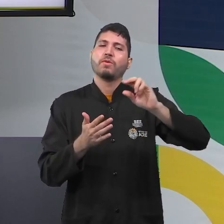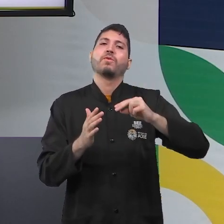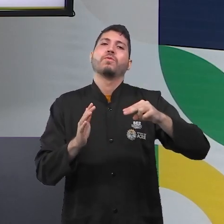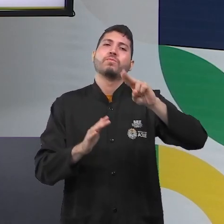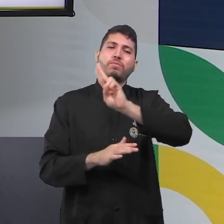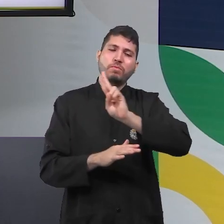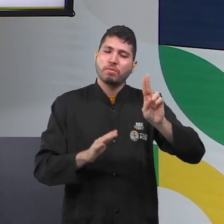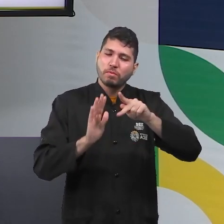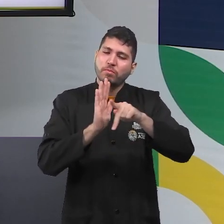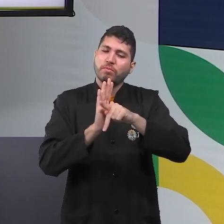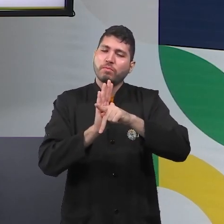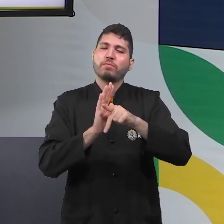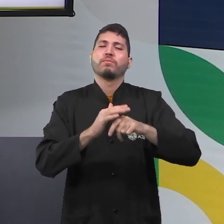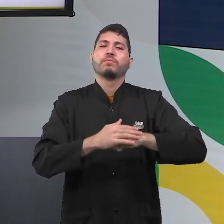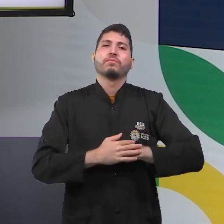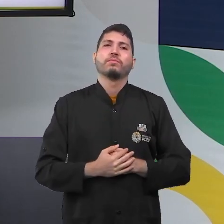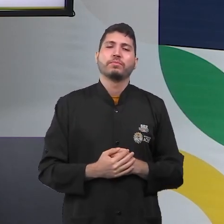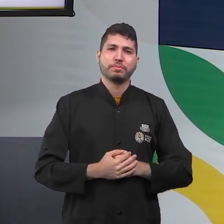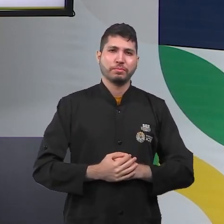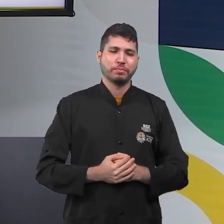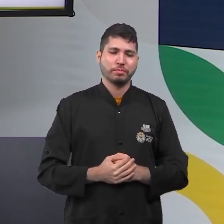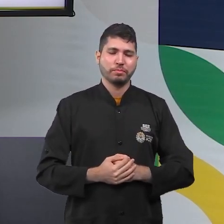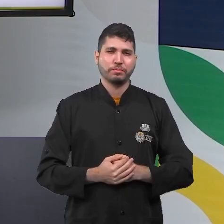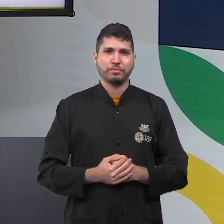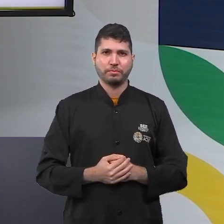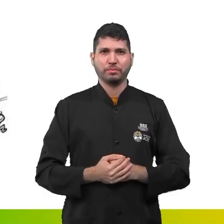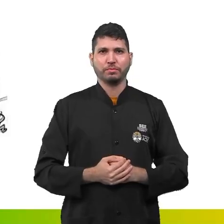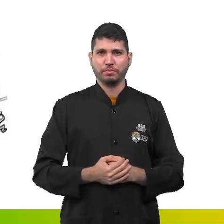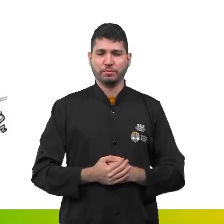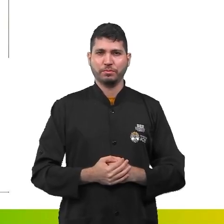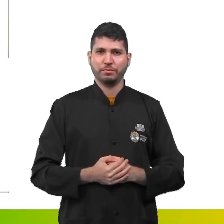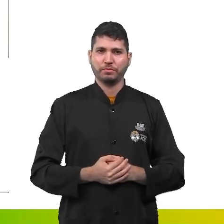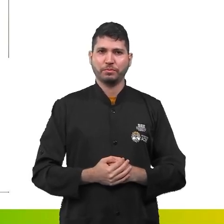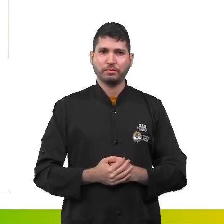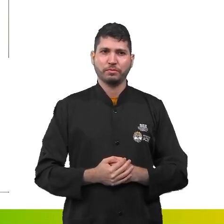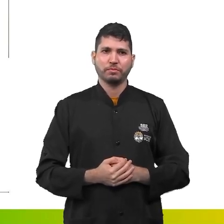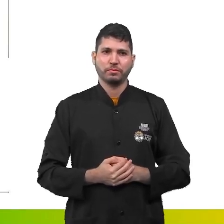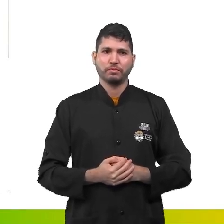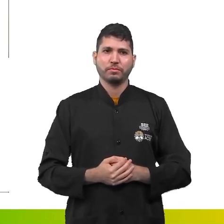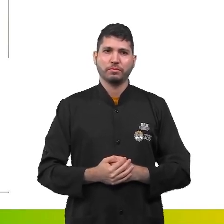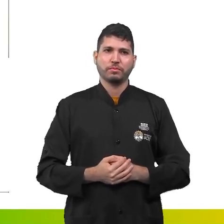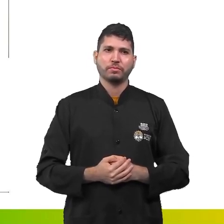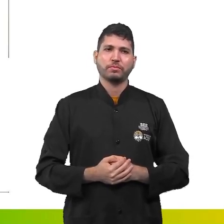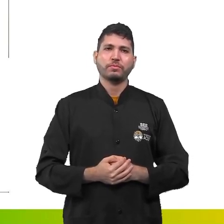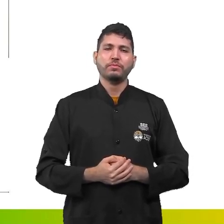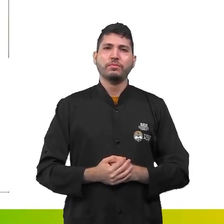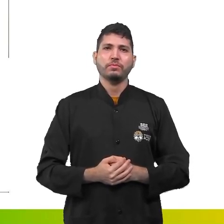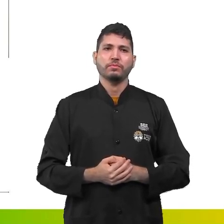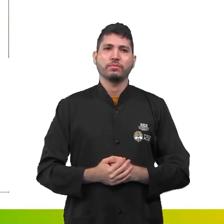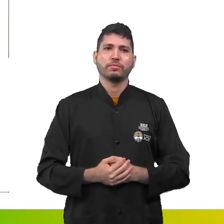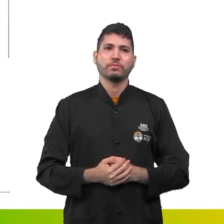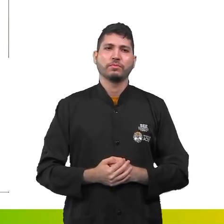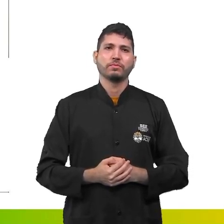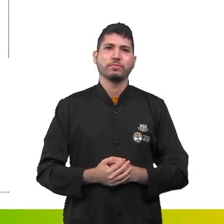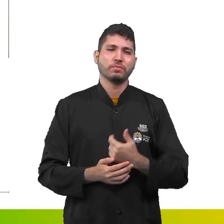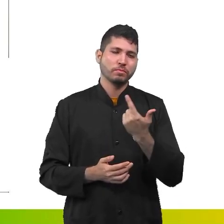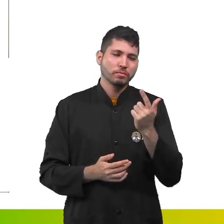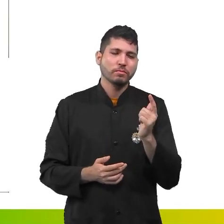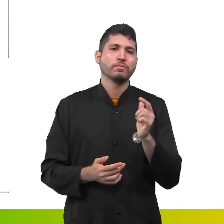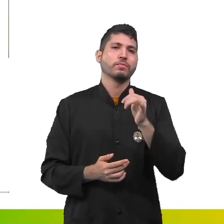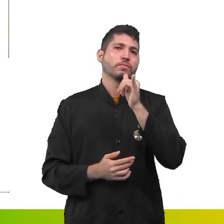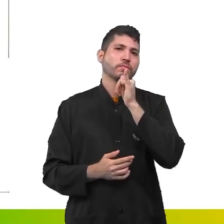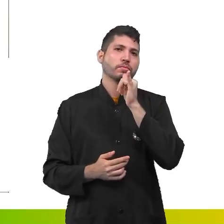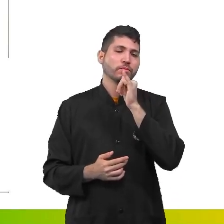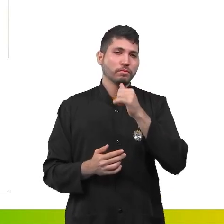ela tem aí as suas ramificações. Com continuação aqui, galera, Aí um exemplo de charre também,